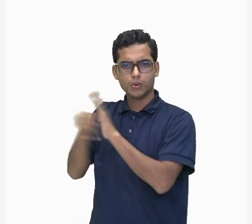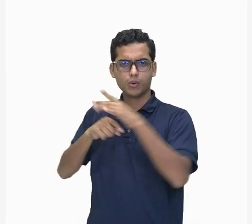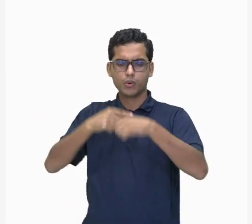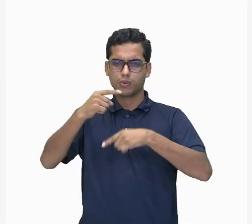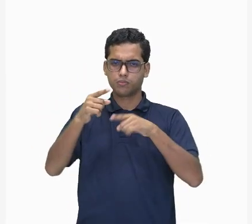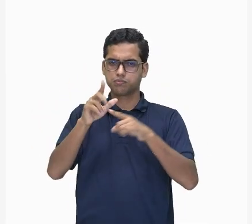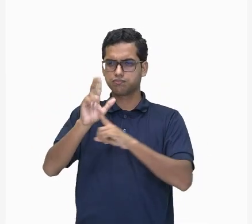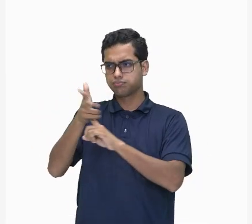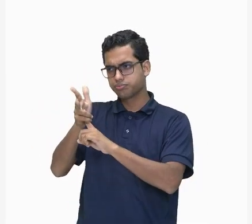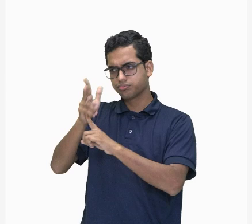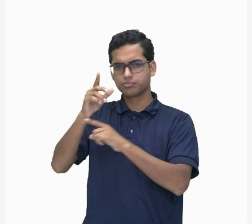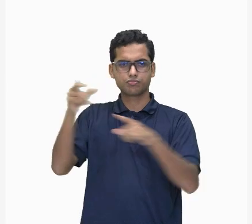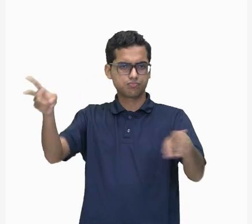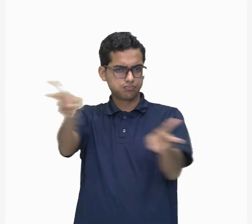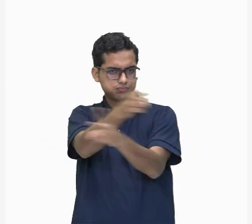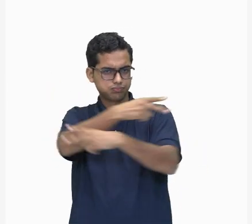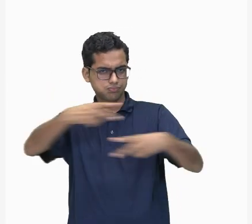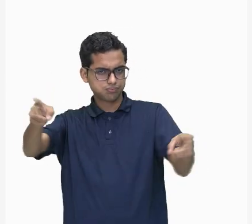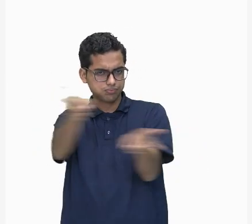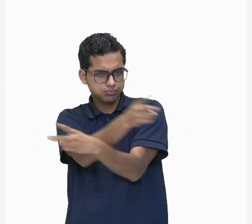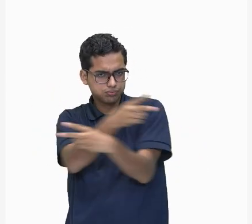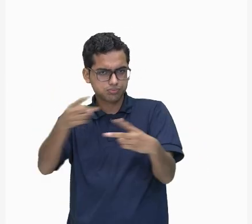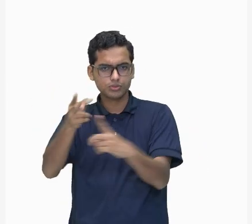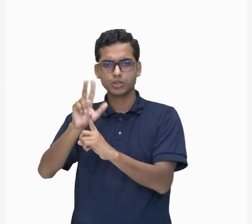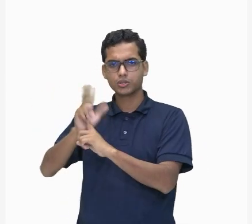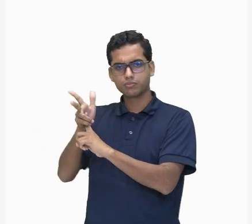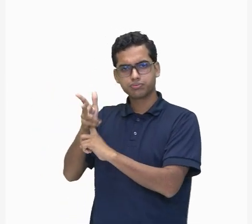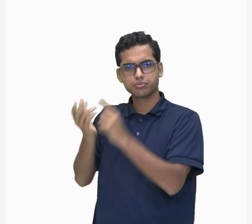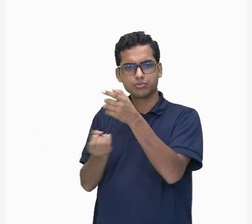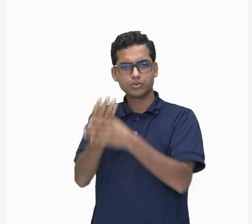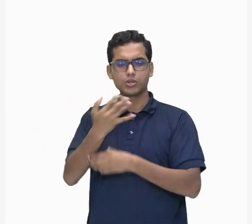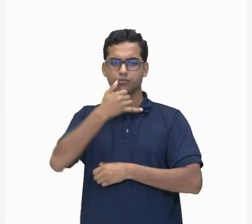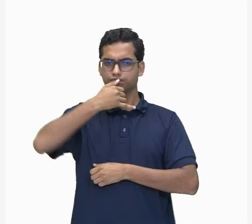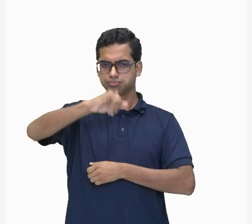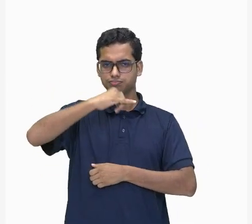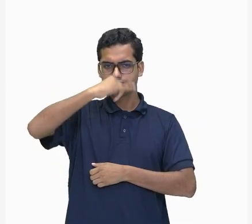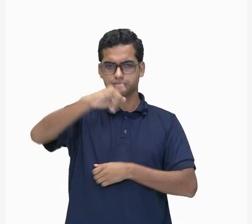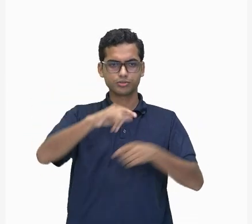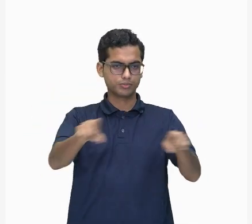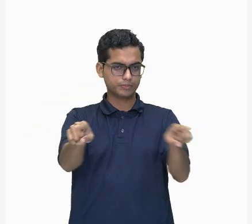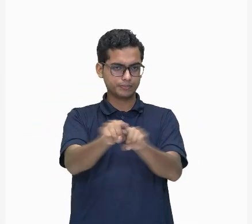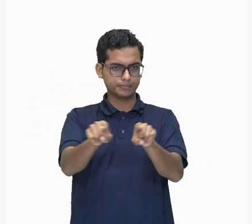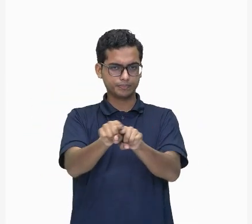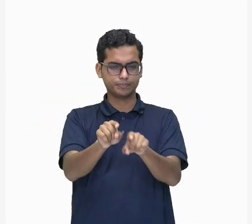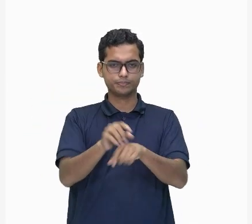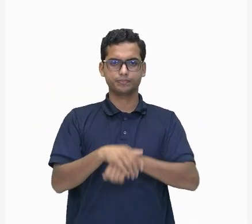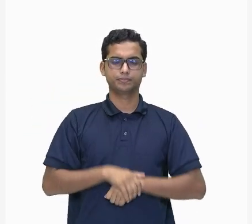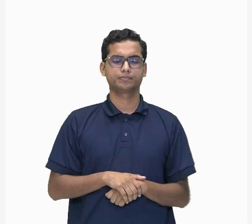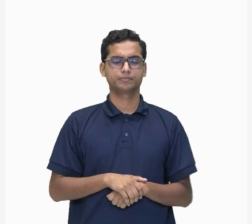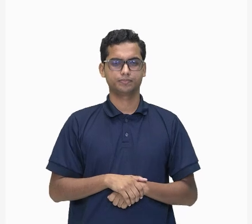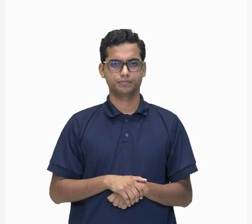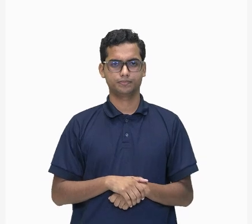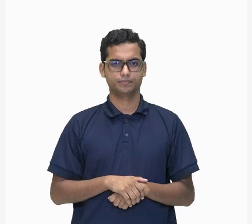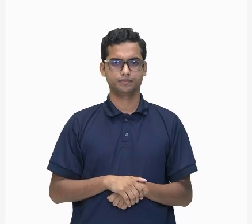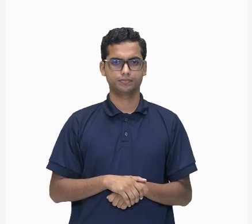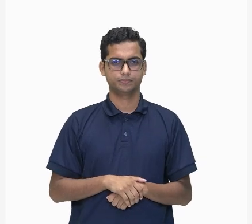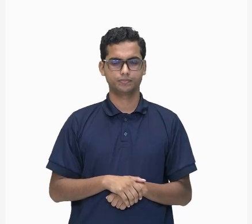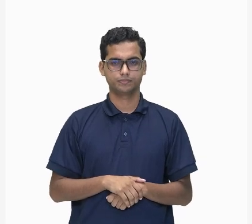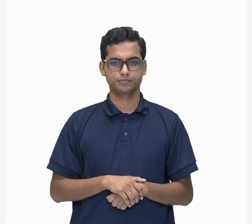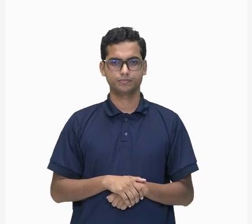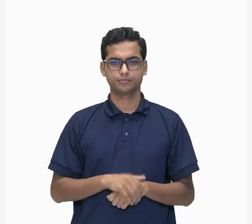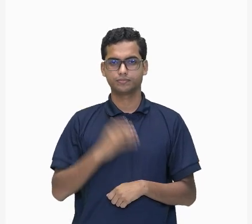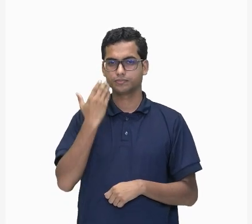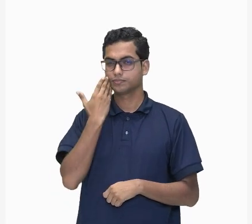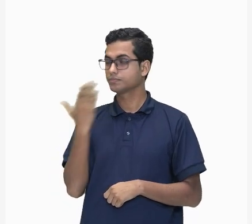que acionam geradores elétricos, produzindo energia elétrica. Então, essa espécie de grande catavento que